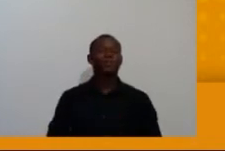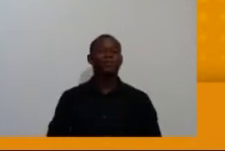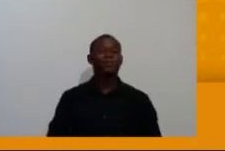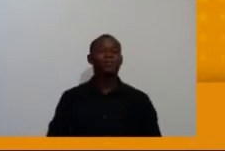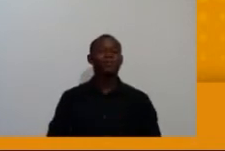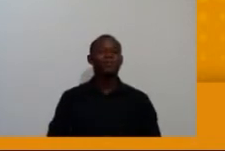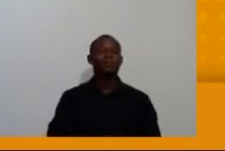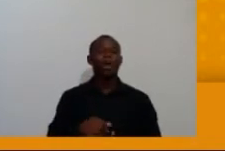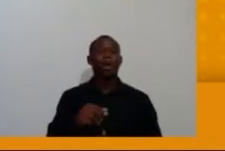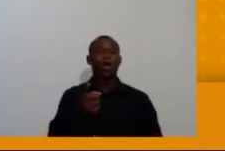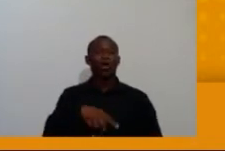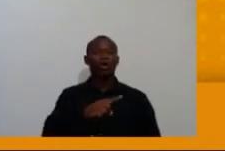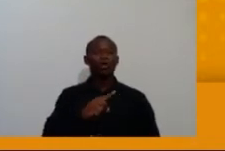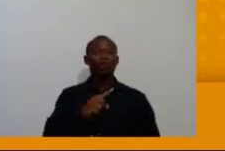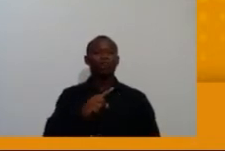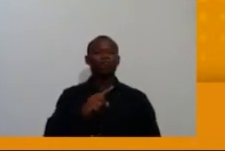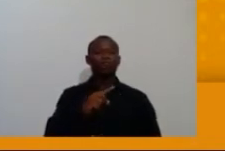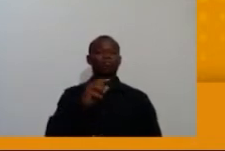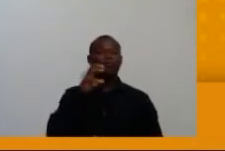Nos dê um sinal...